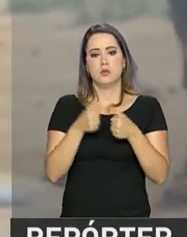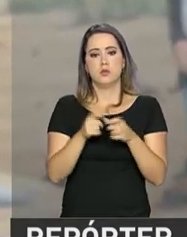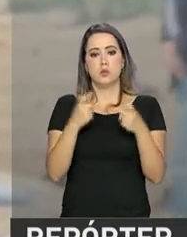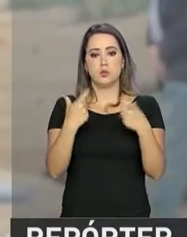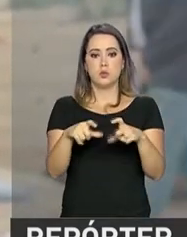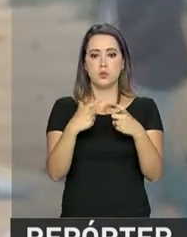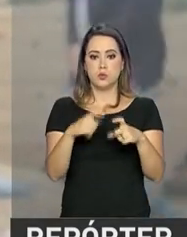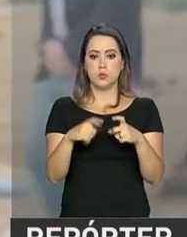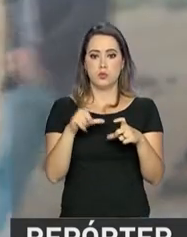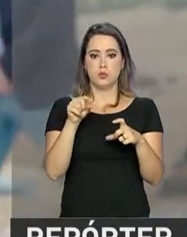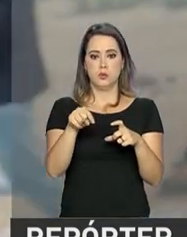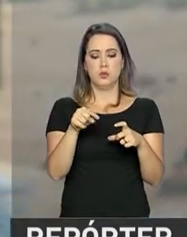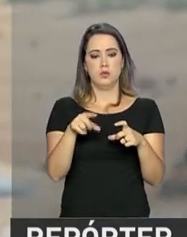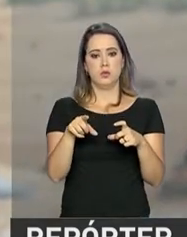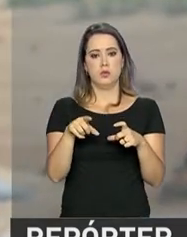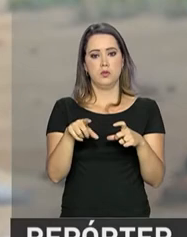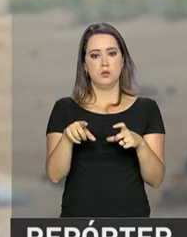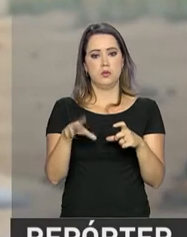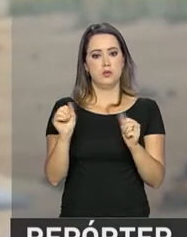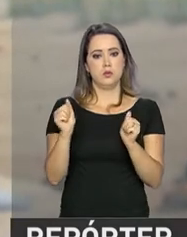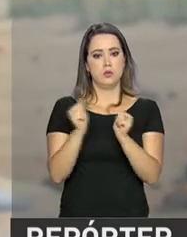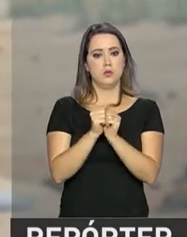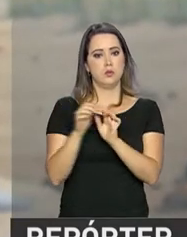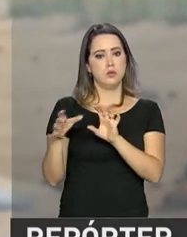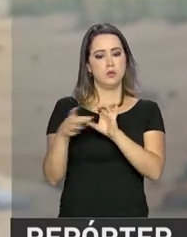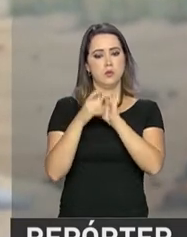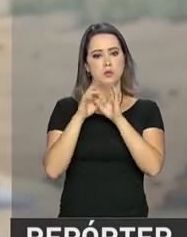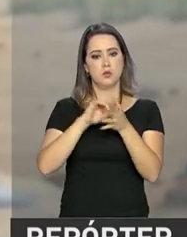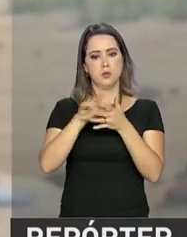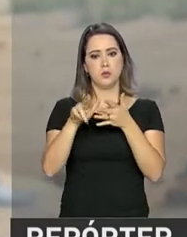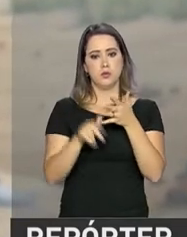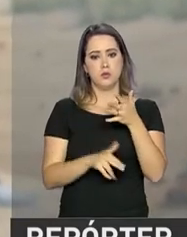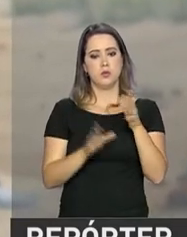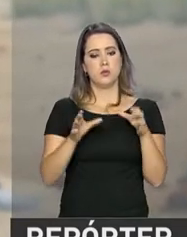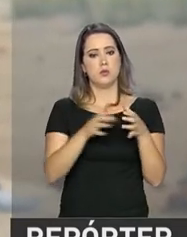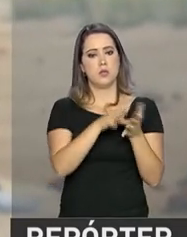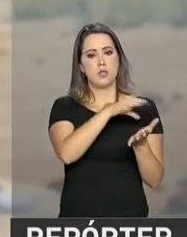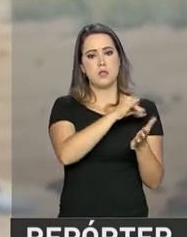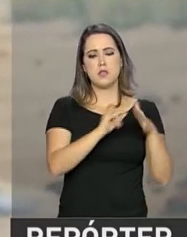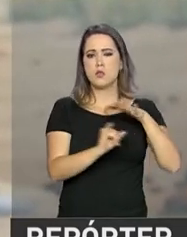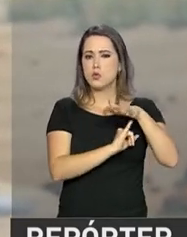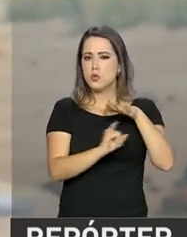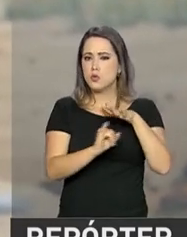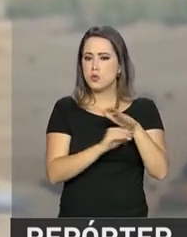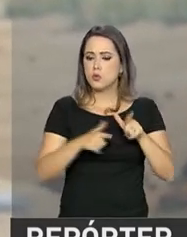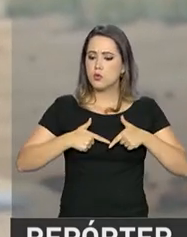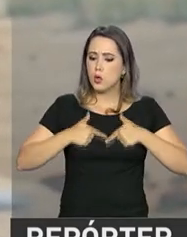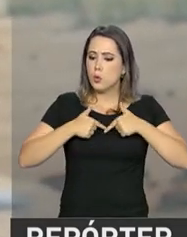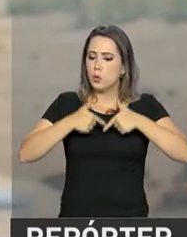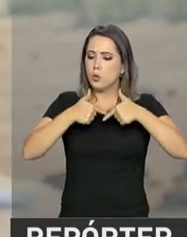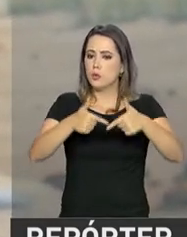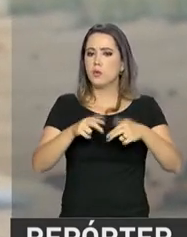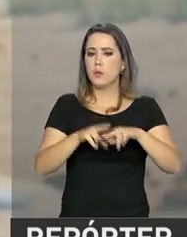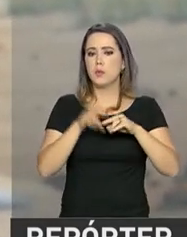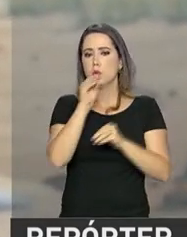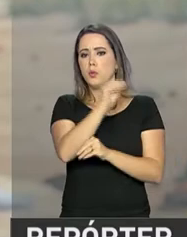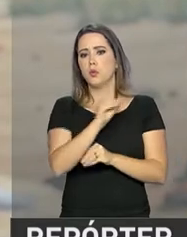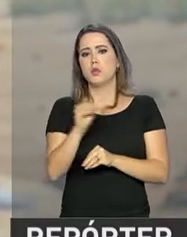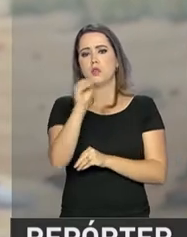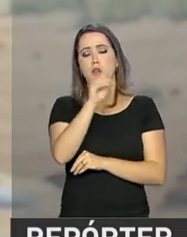centro e na e na conjugação de várias instituições que estão lutando pela preservação